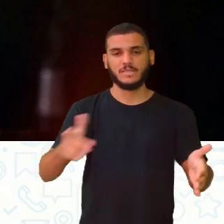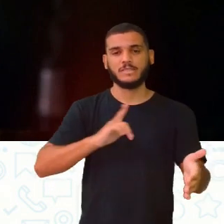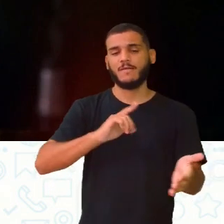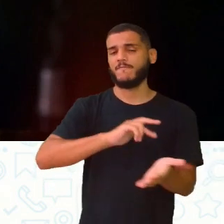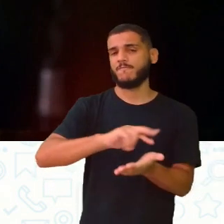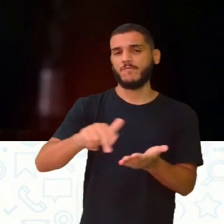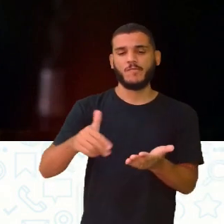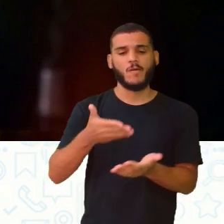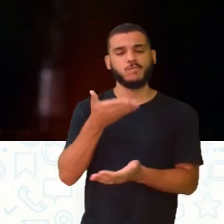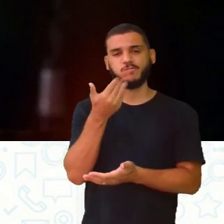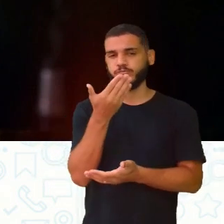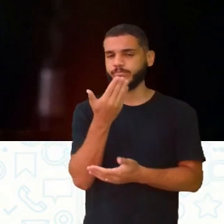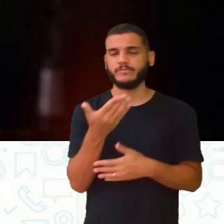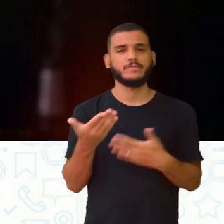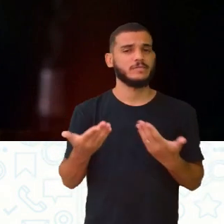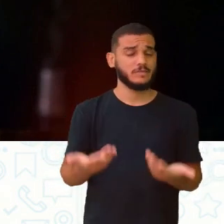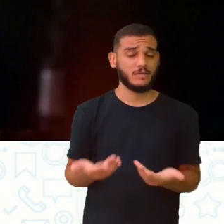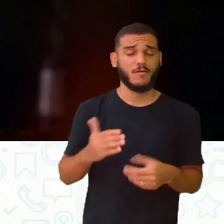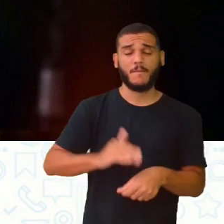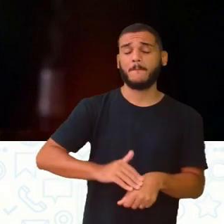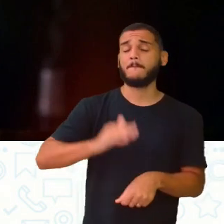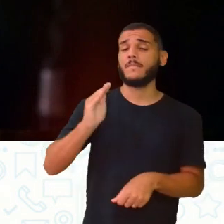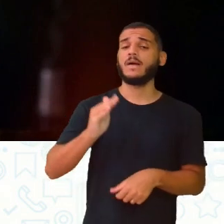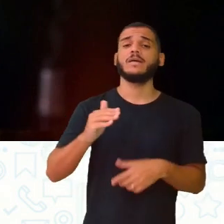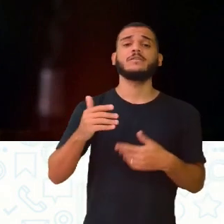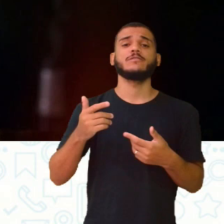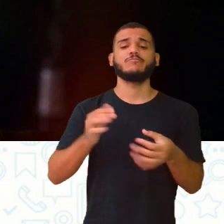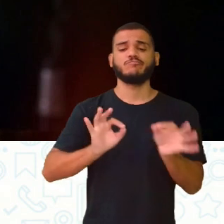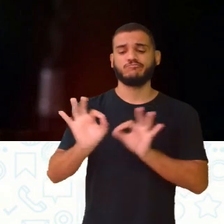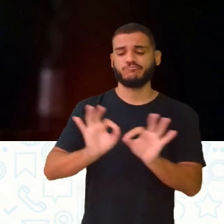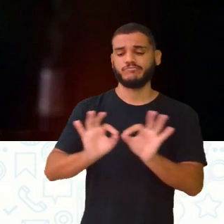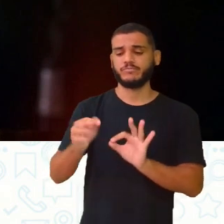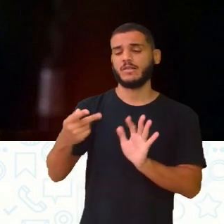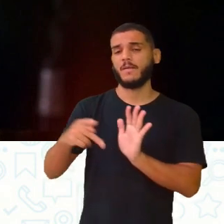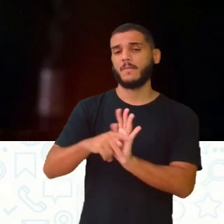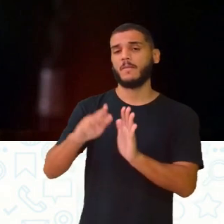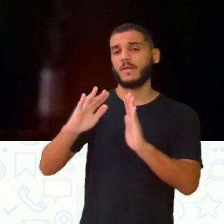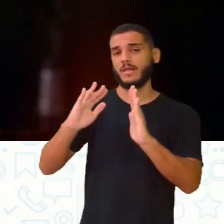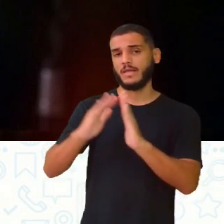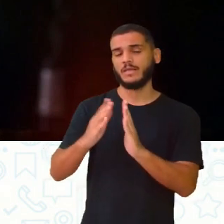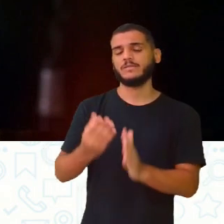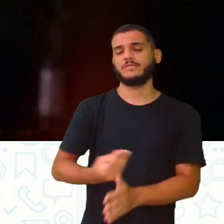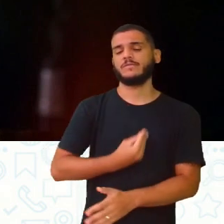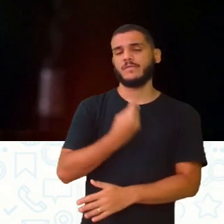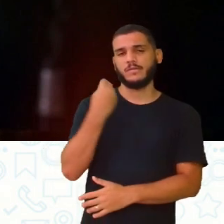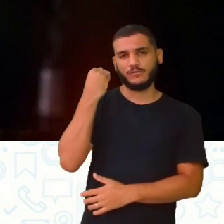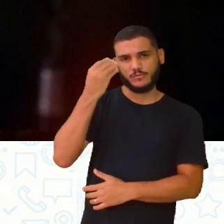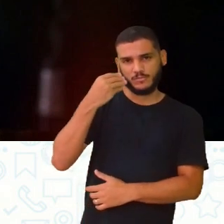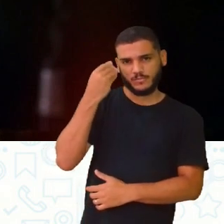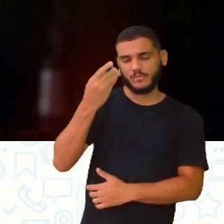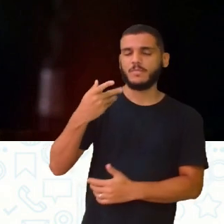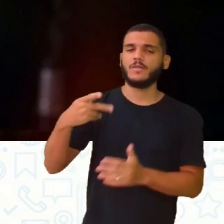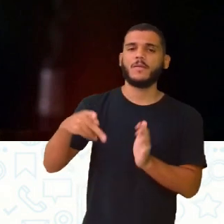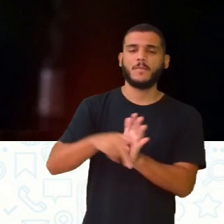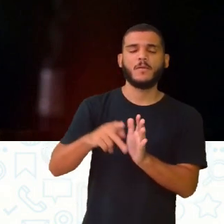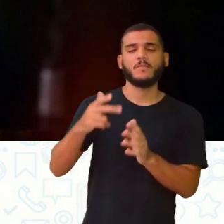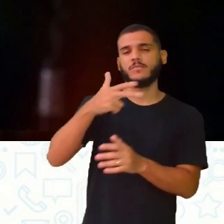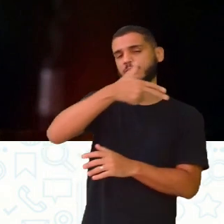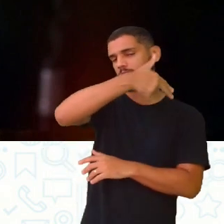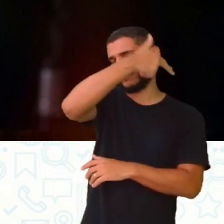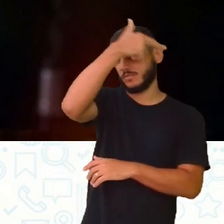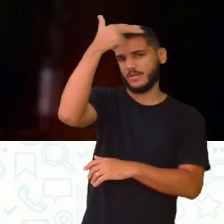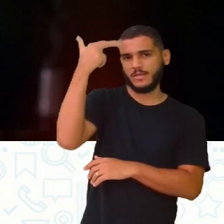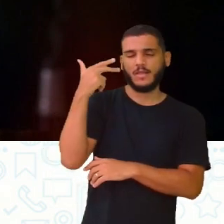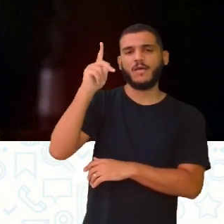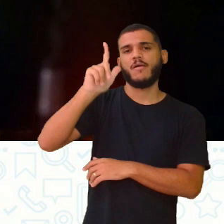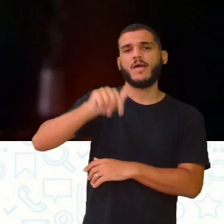comidas. Vai muito além da arrumação da casa. Esse vivenciar o verdadeiro sentido do Natal é algo